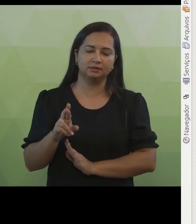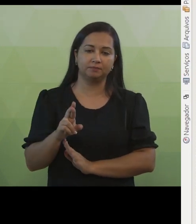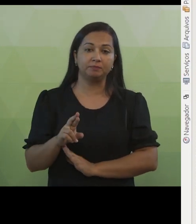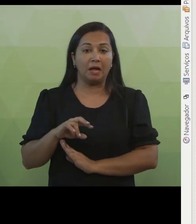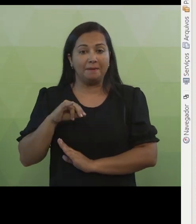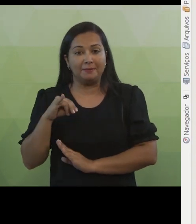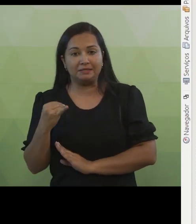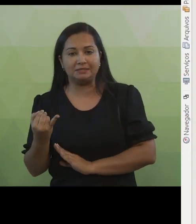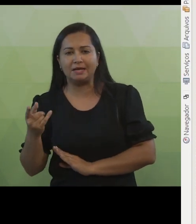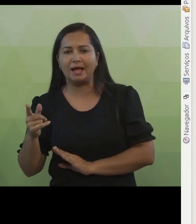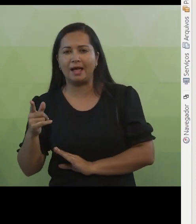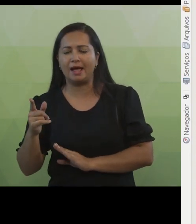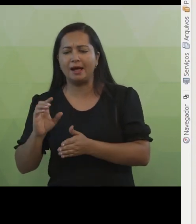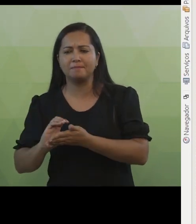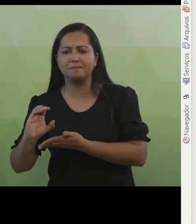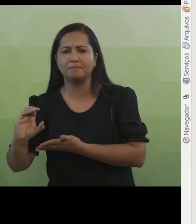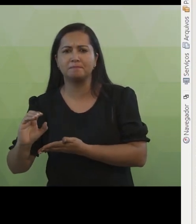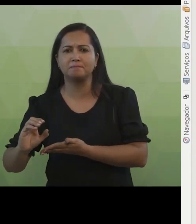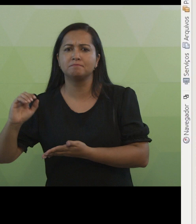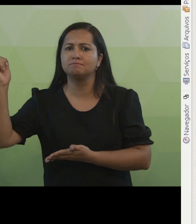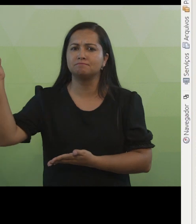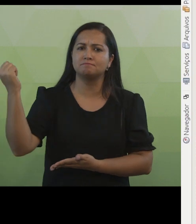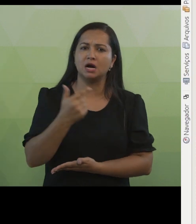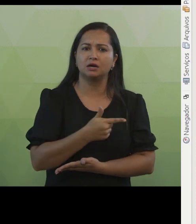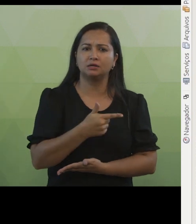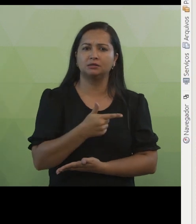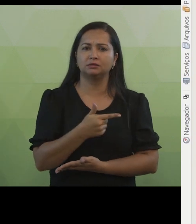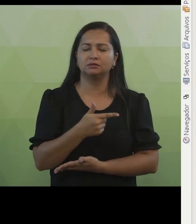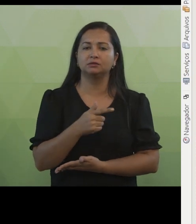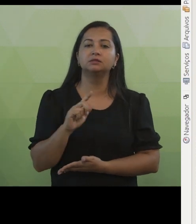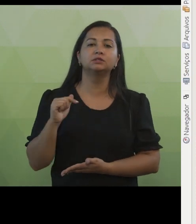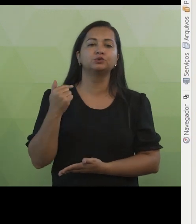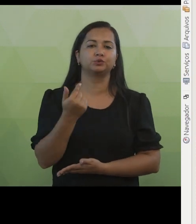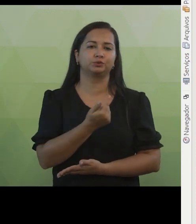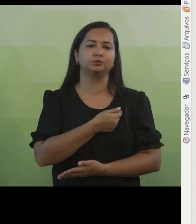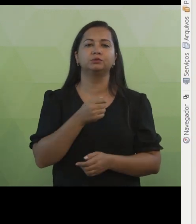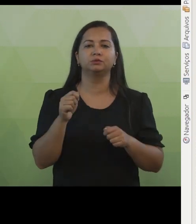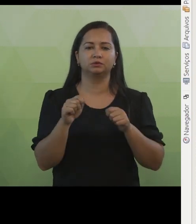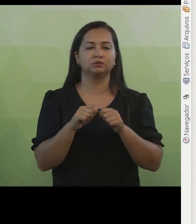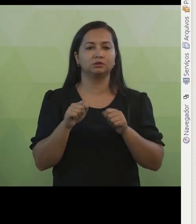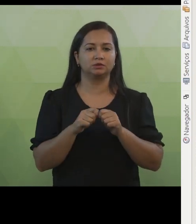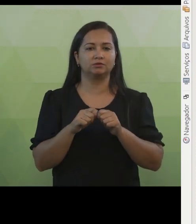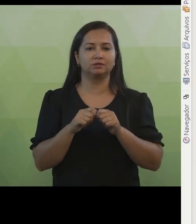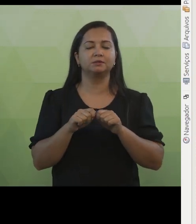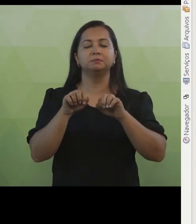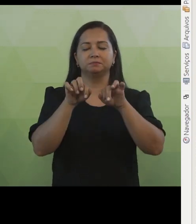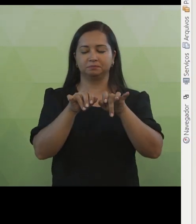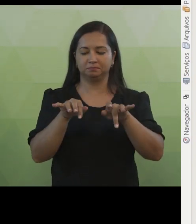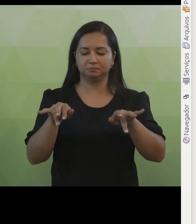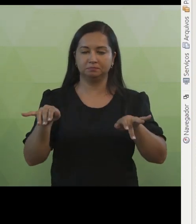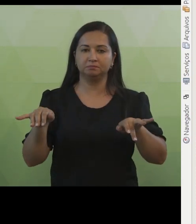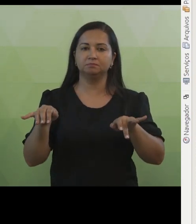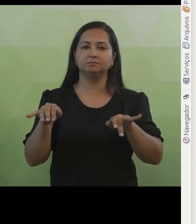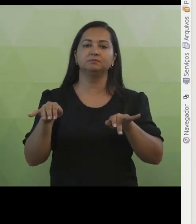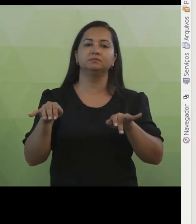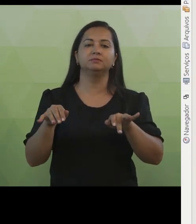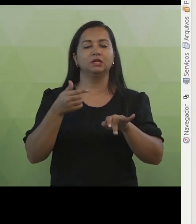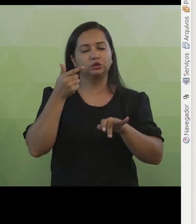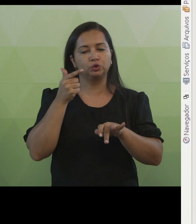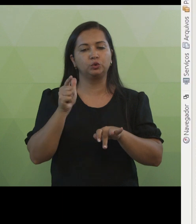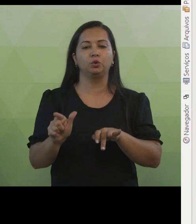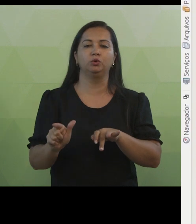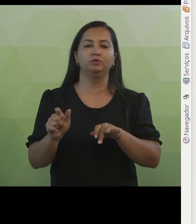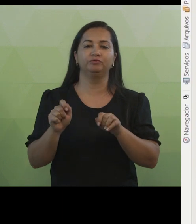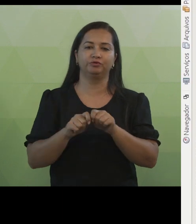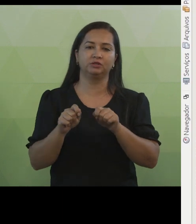comum, então eu teria que fazer o que nós chamamos da reescrita do